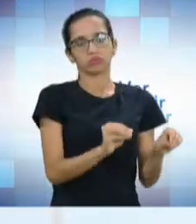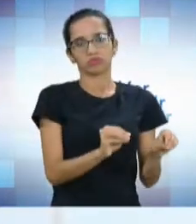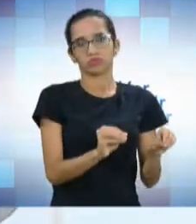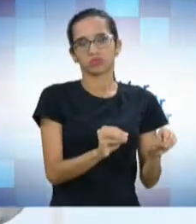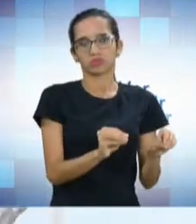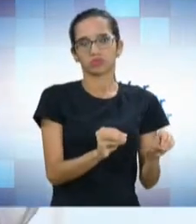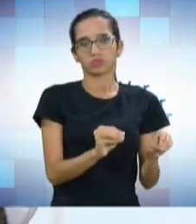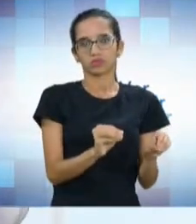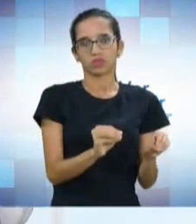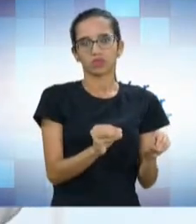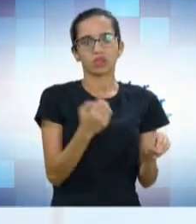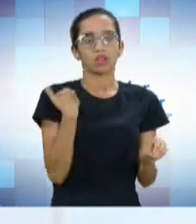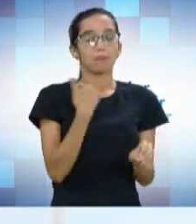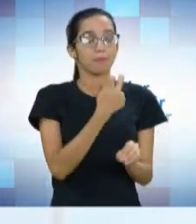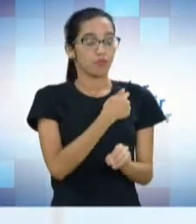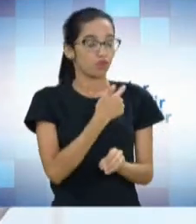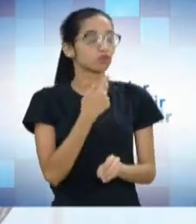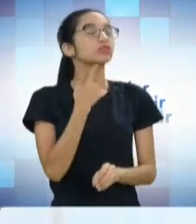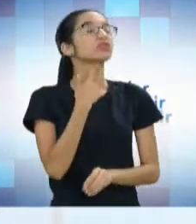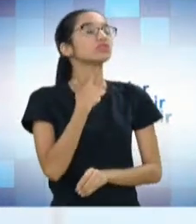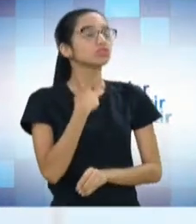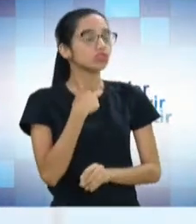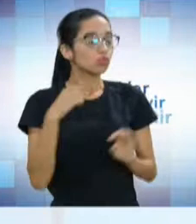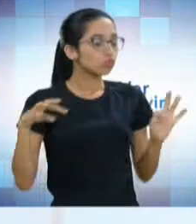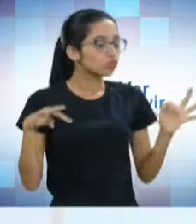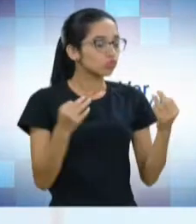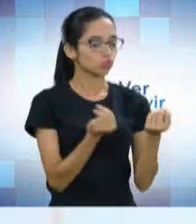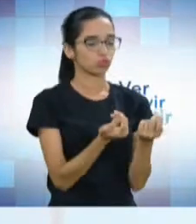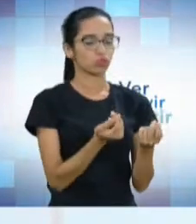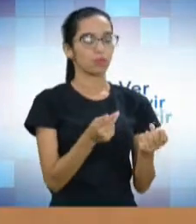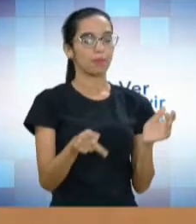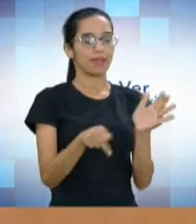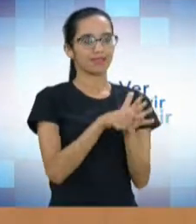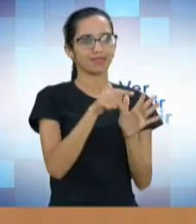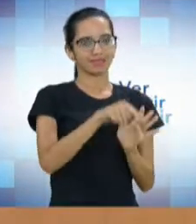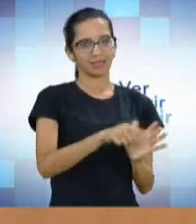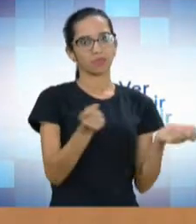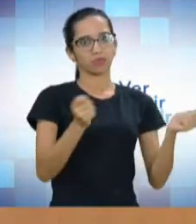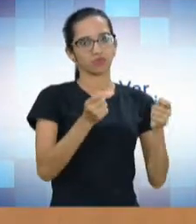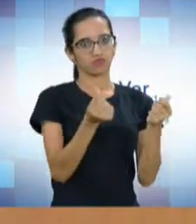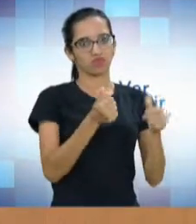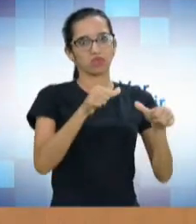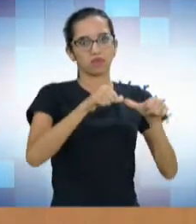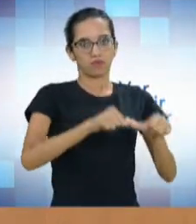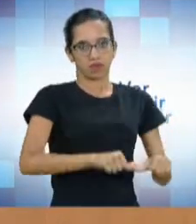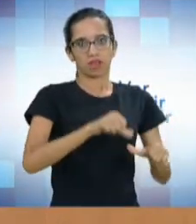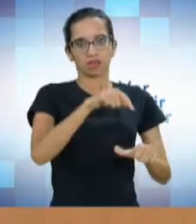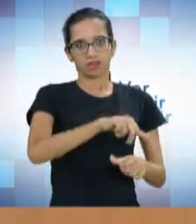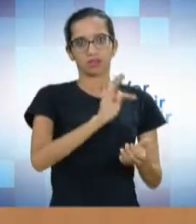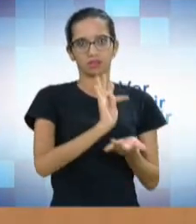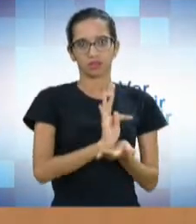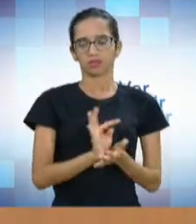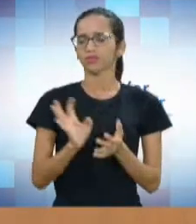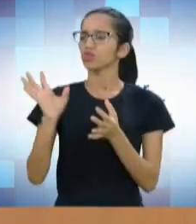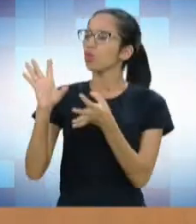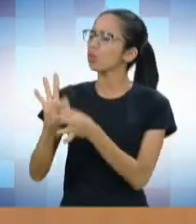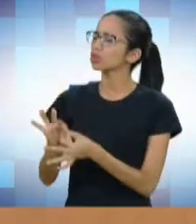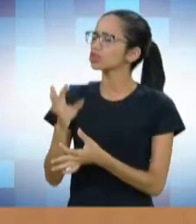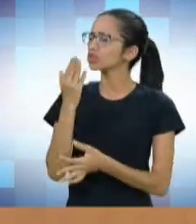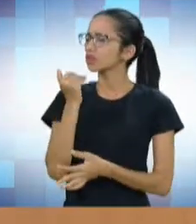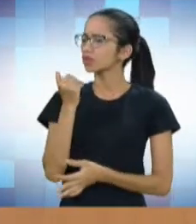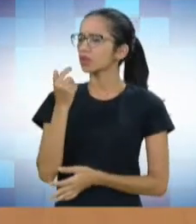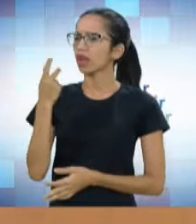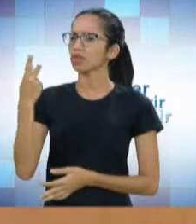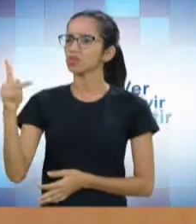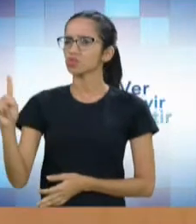que seja tudo daqui para o dinheiro ficar aqui em teresina dentro dessa área de alimento um de que forma a secretária